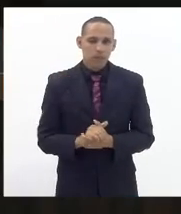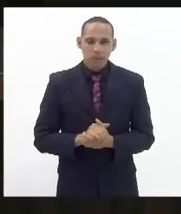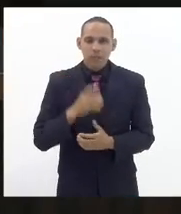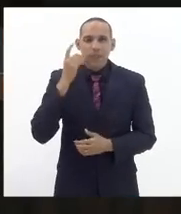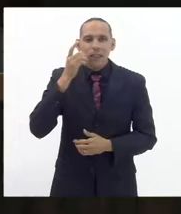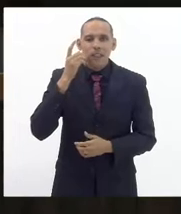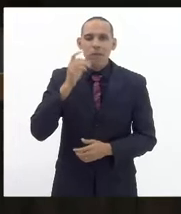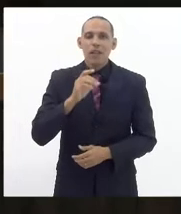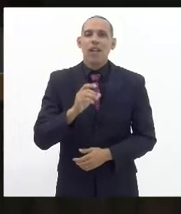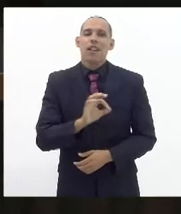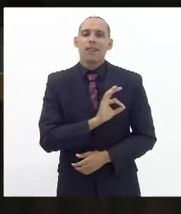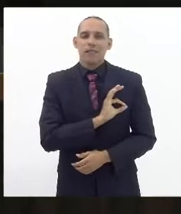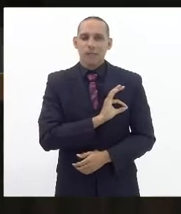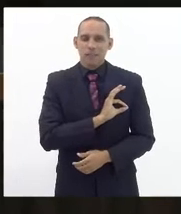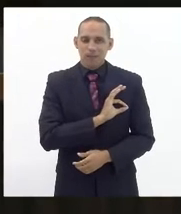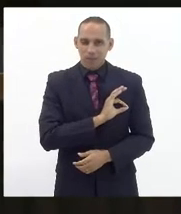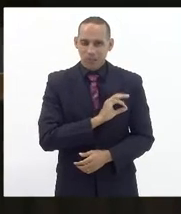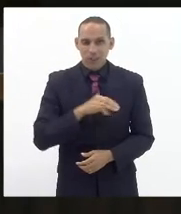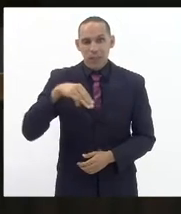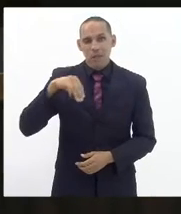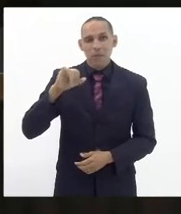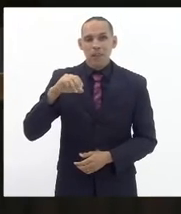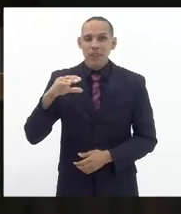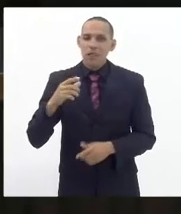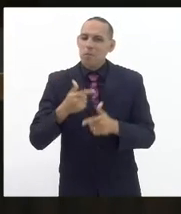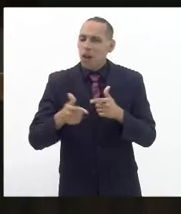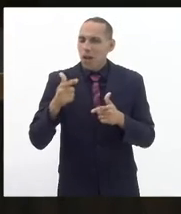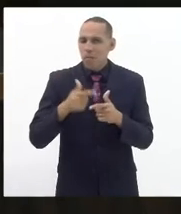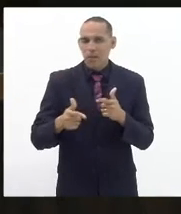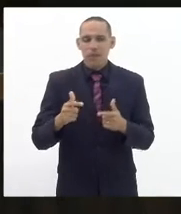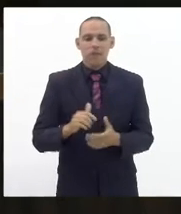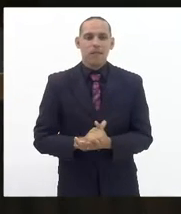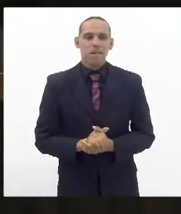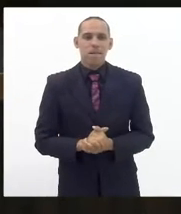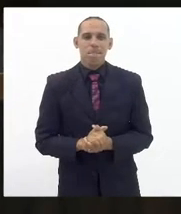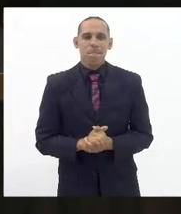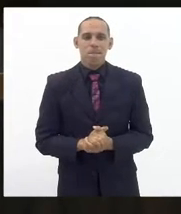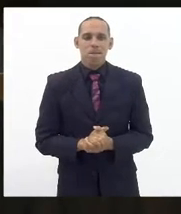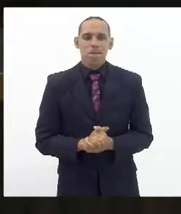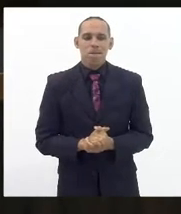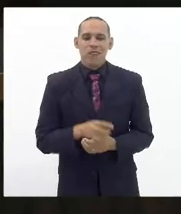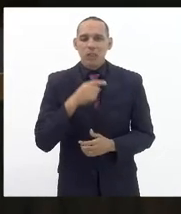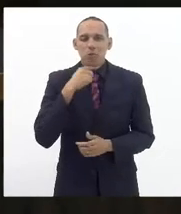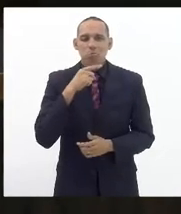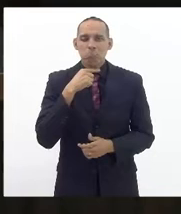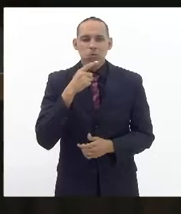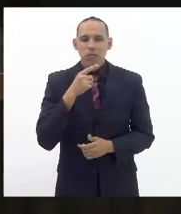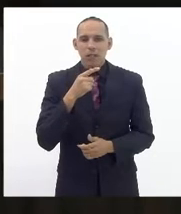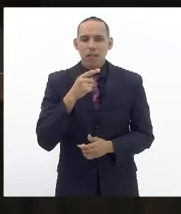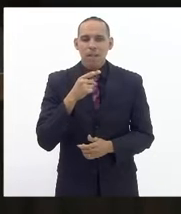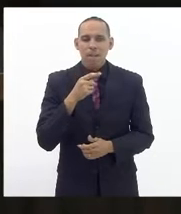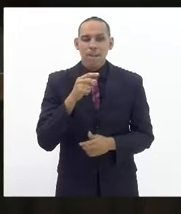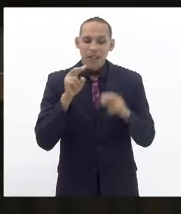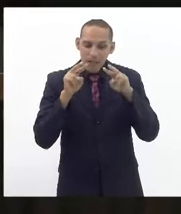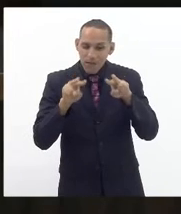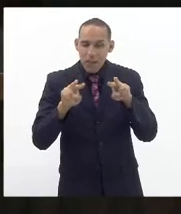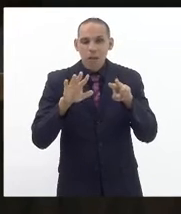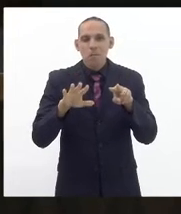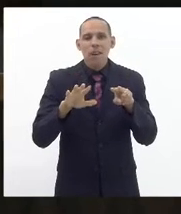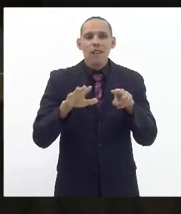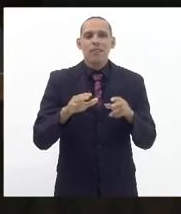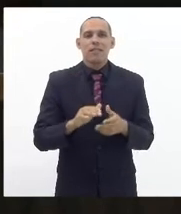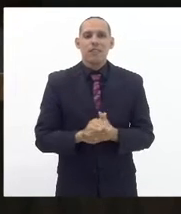Deputada Marta Rocha. O deputado Carlos Mink está com problema ali. Ele não está conseguindo, ele está vendo os deputados, mas não